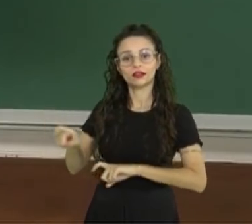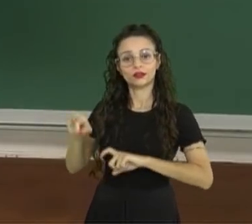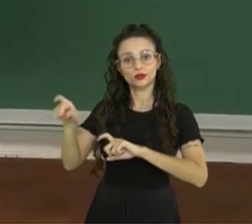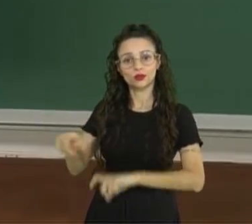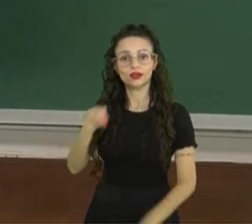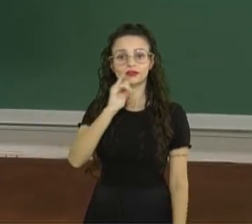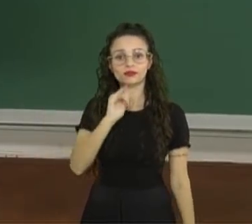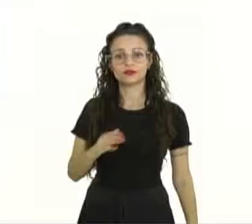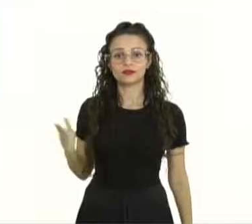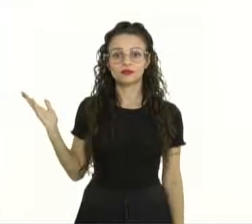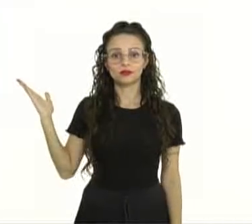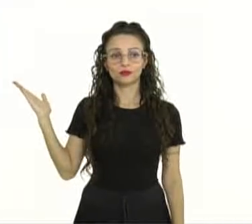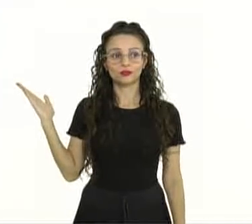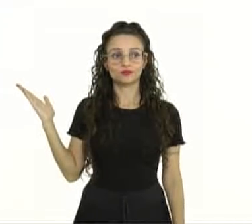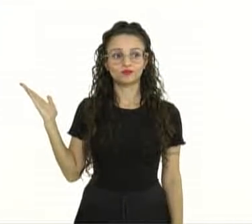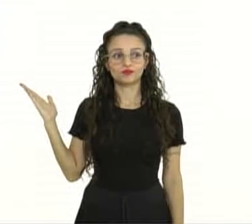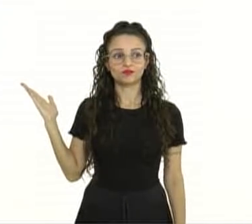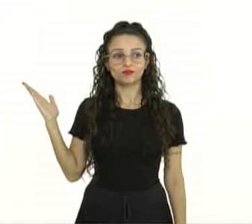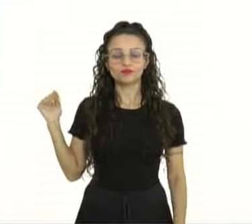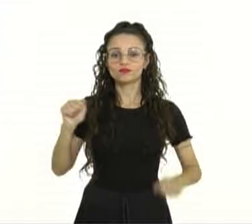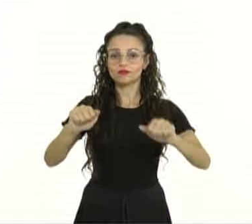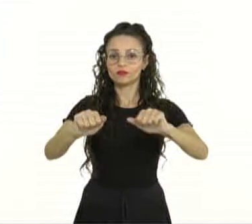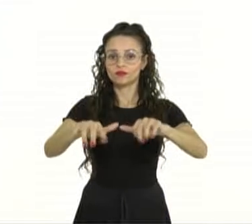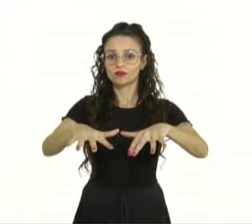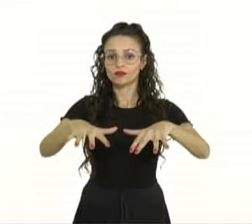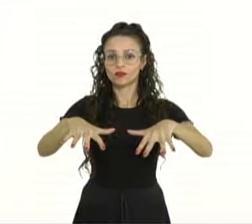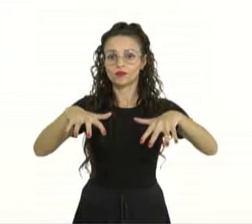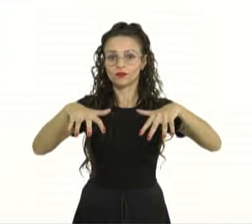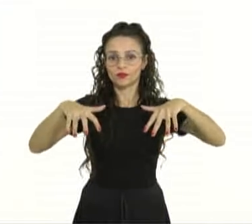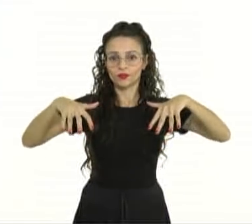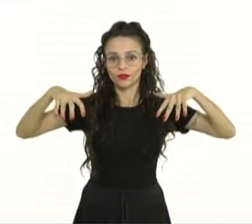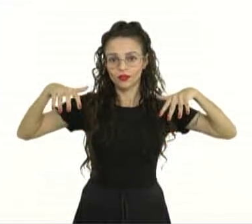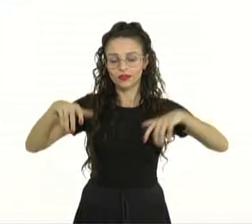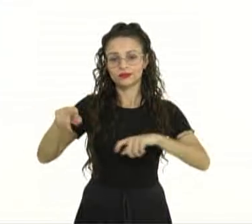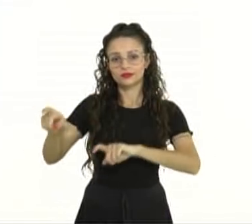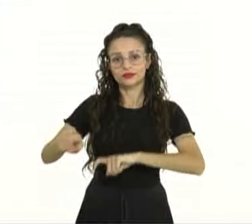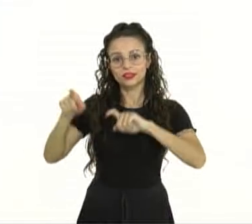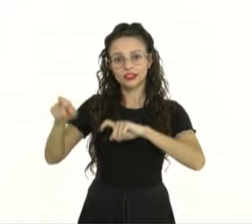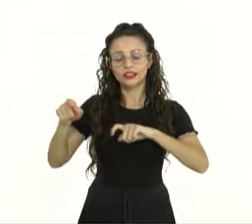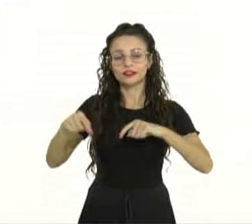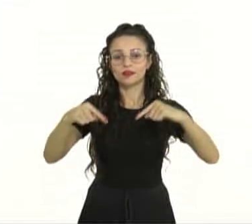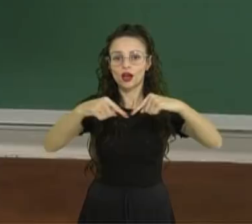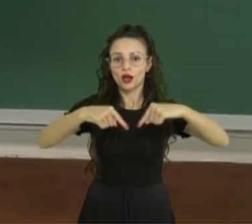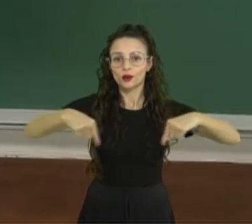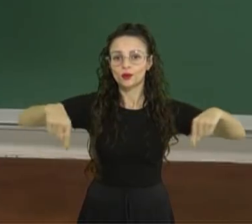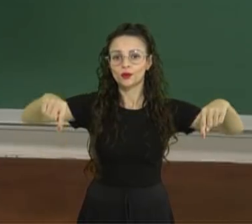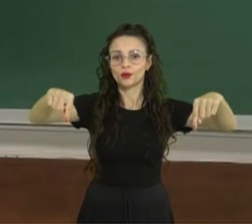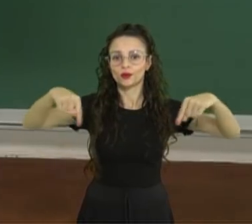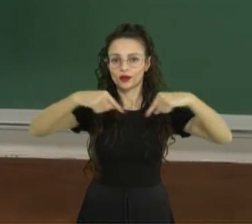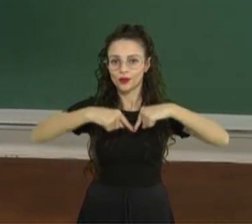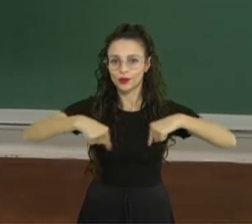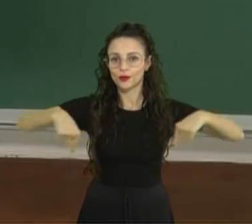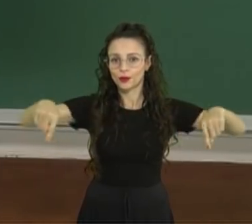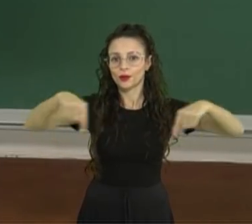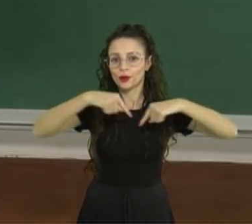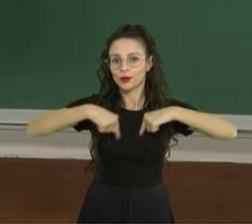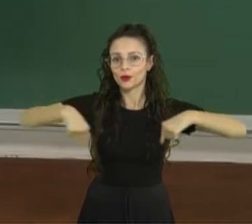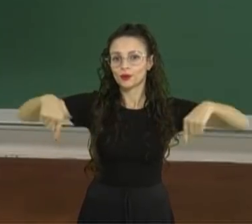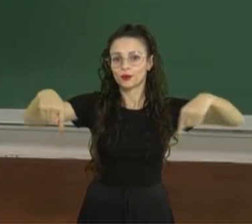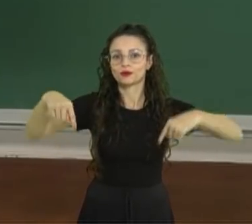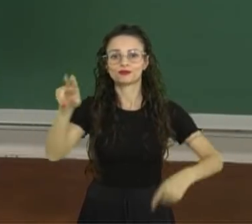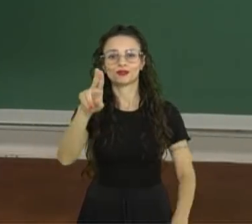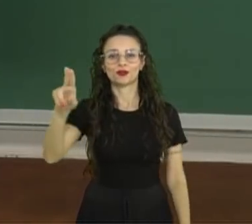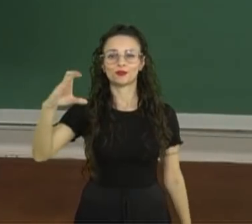um exemplo, os terraços agrícolas, né? Ou curvas de nível, a galera da agricultura sabe o que o professor está falando aqui